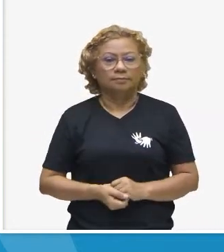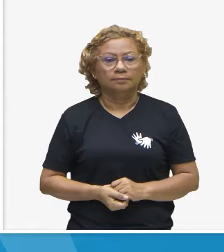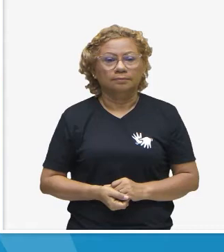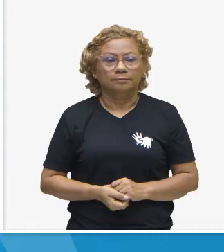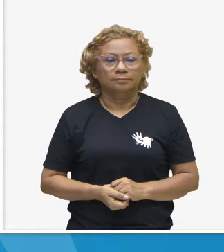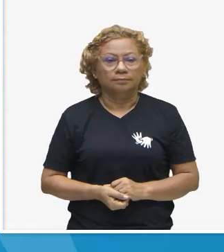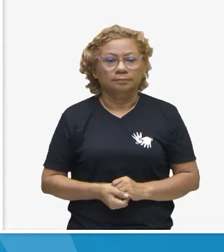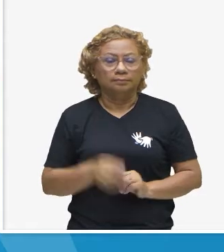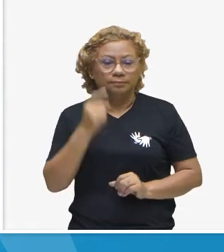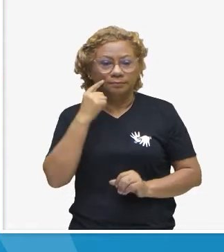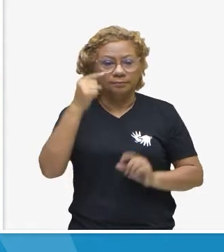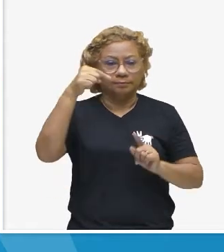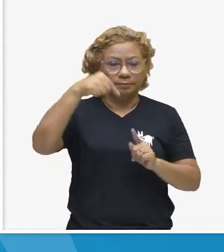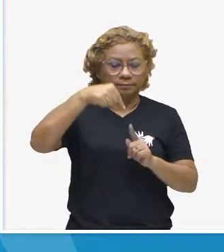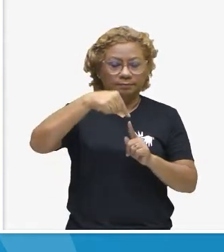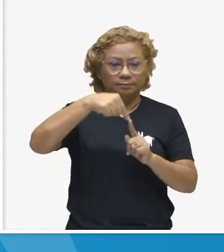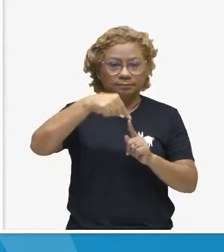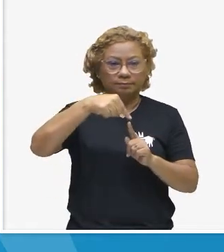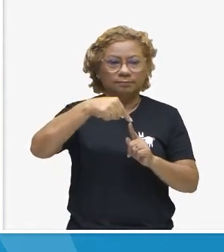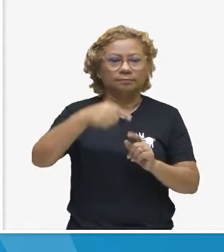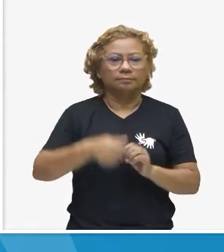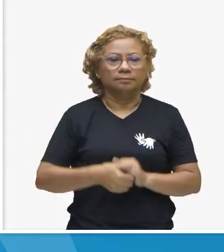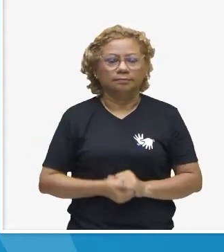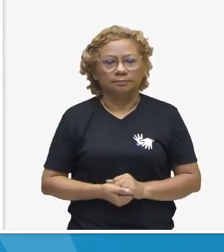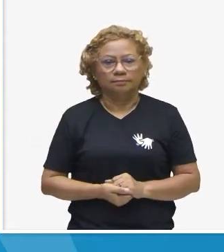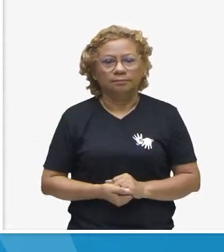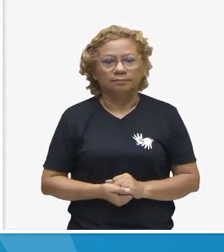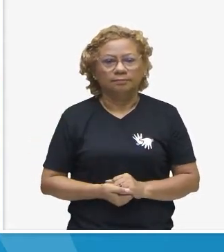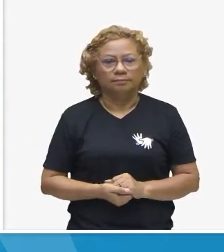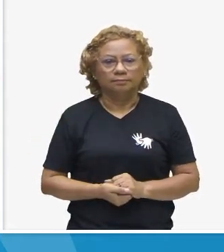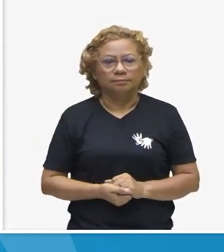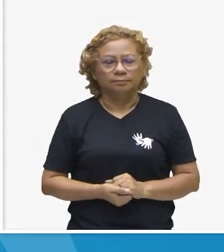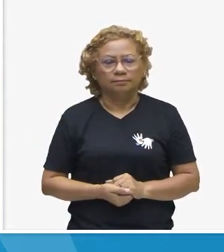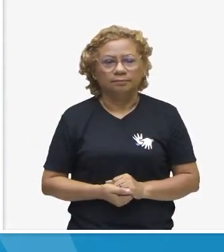ângulo está aqui, um ângulo está de um lado.